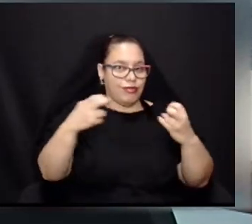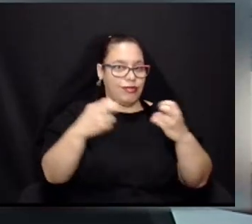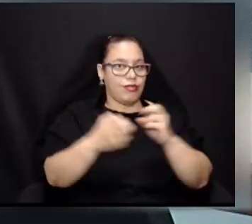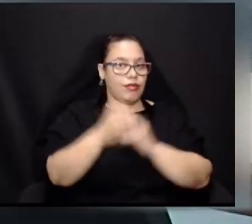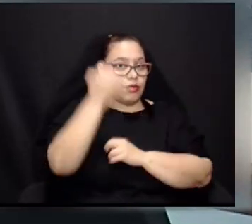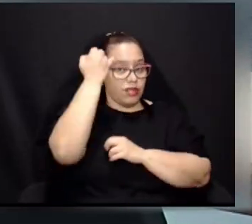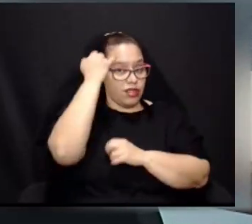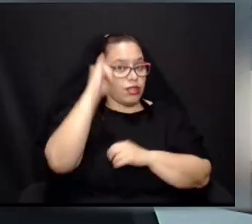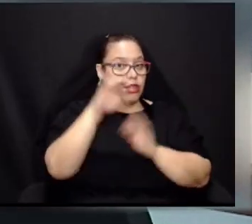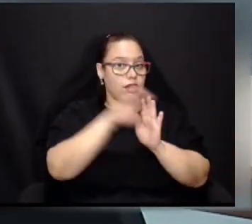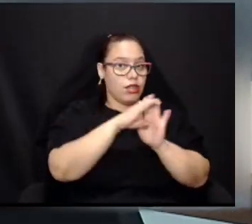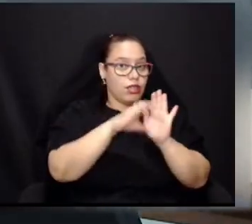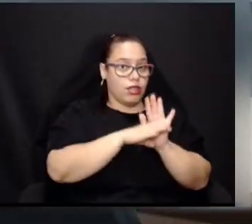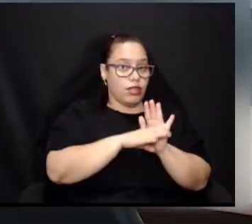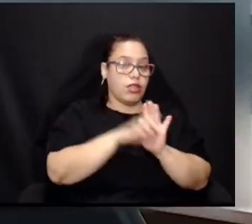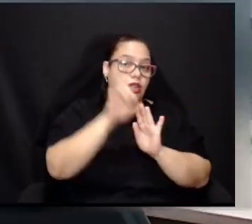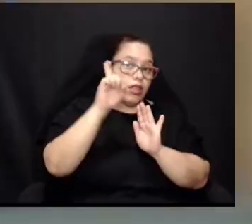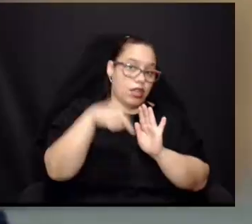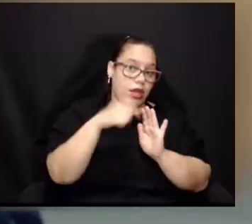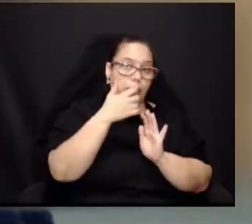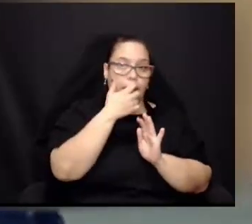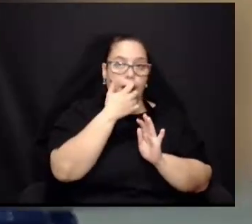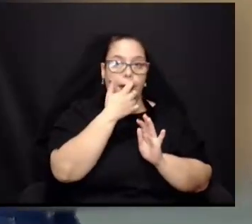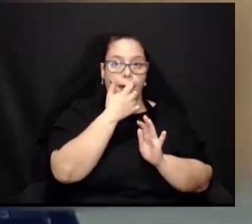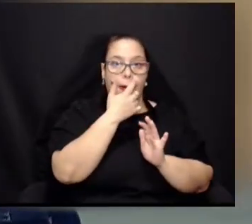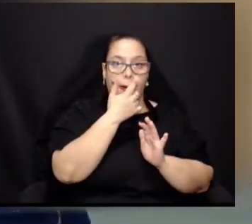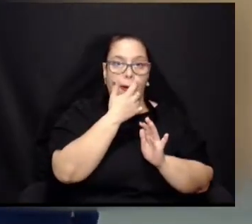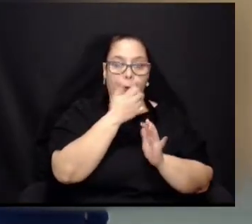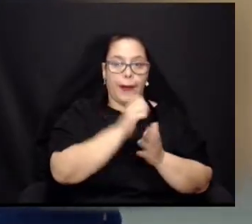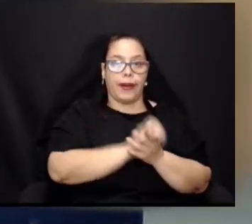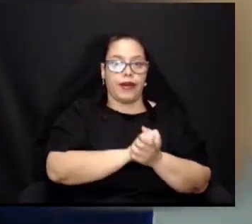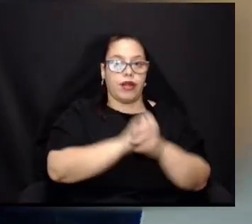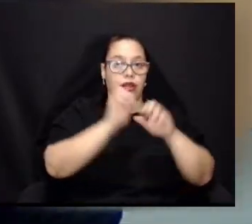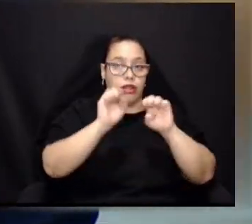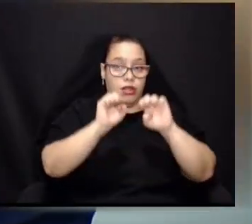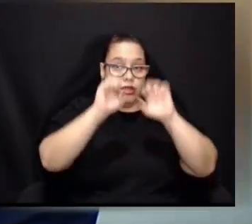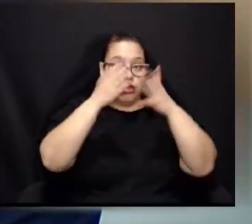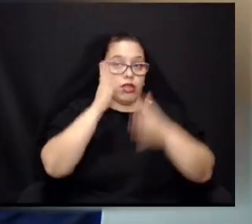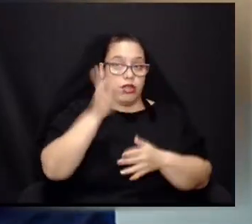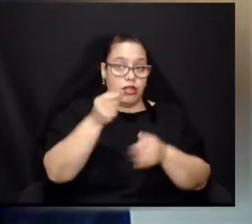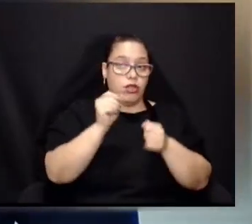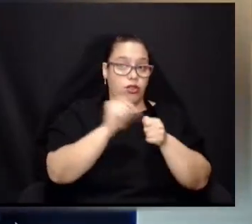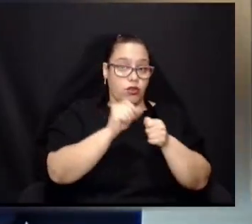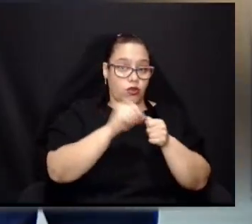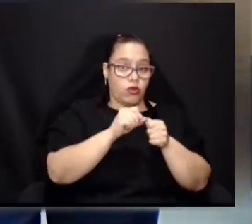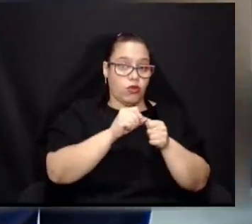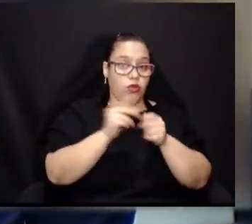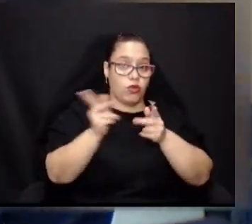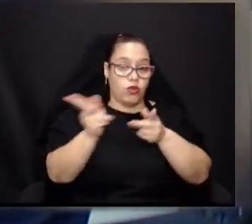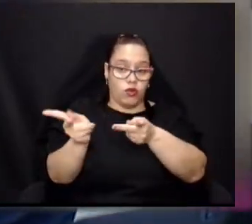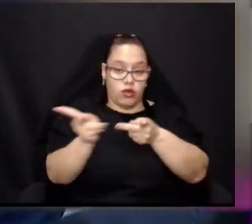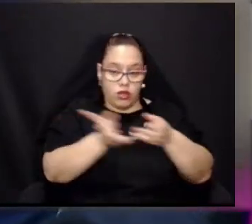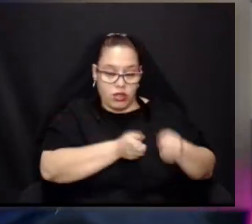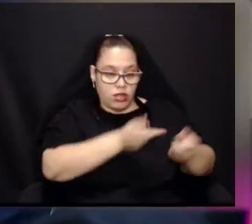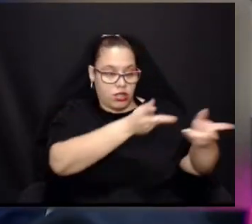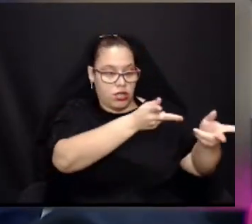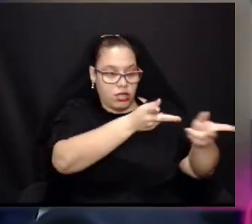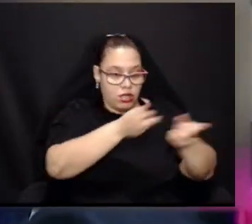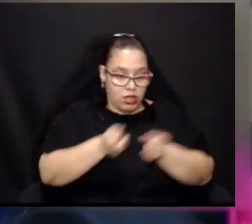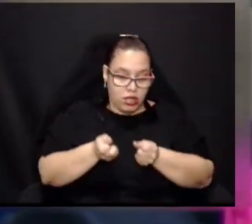mais ou menos essa. O cerimonial já faz visitas, já fazia visitas